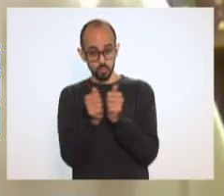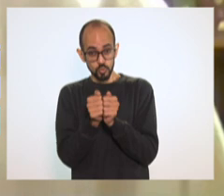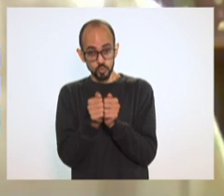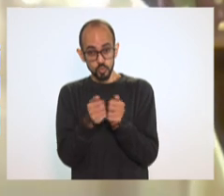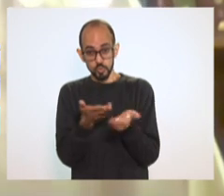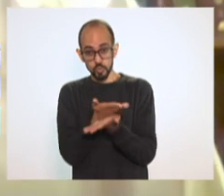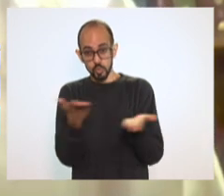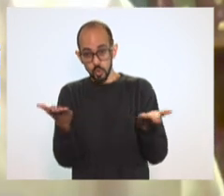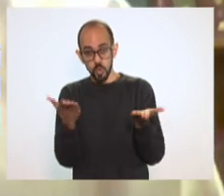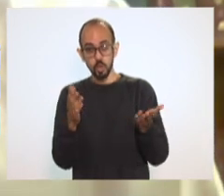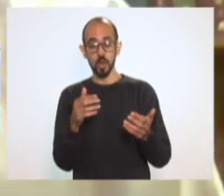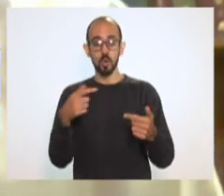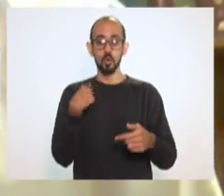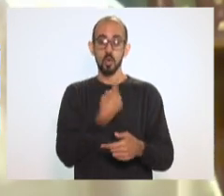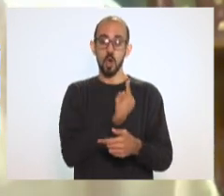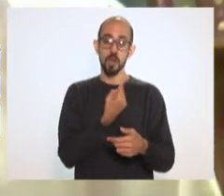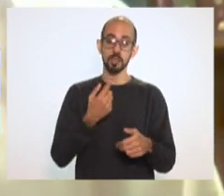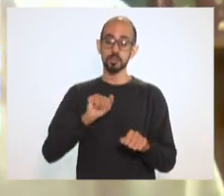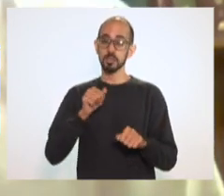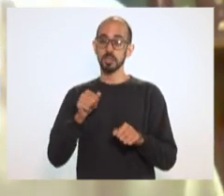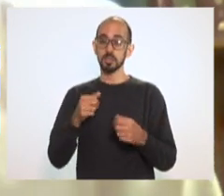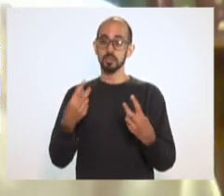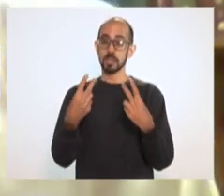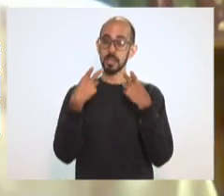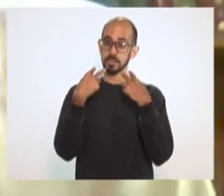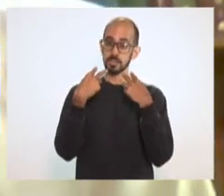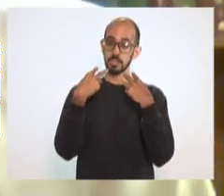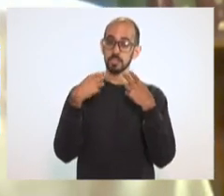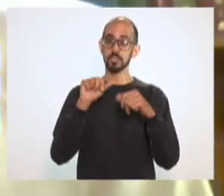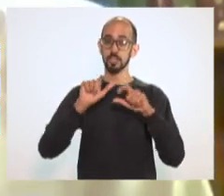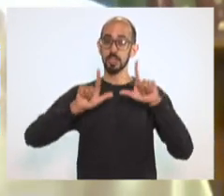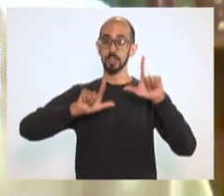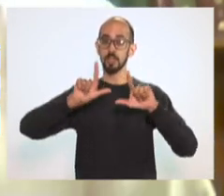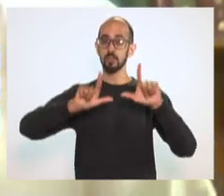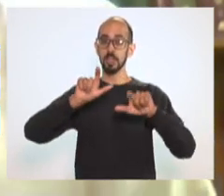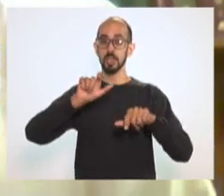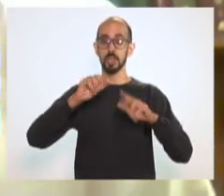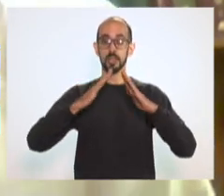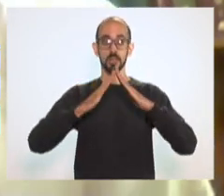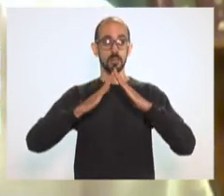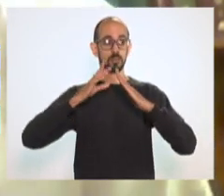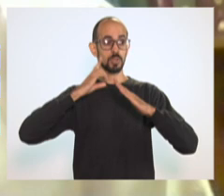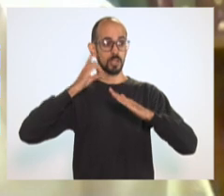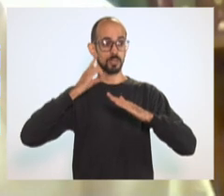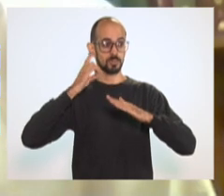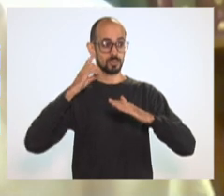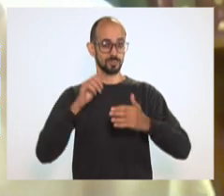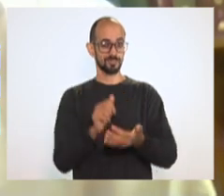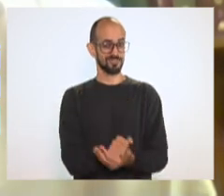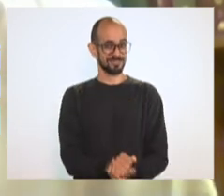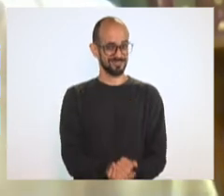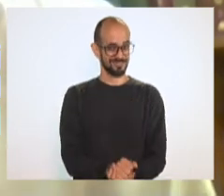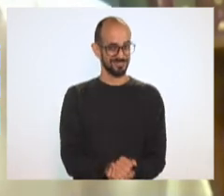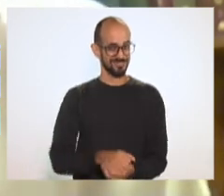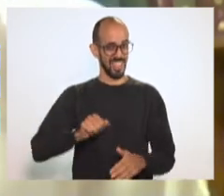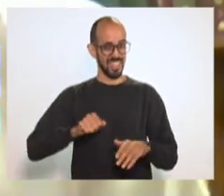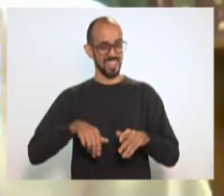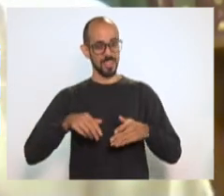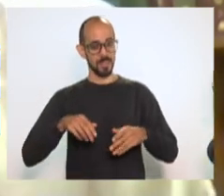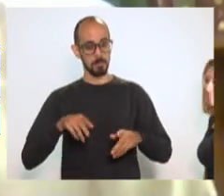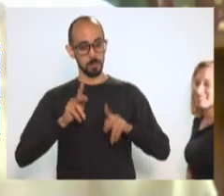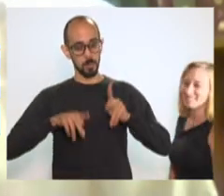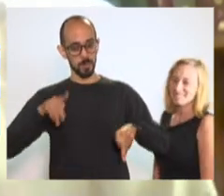aqueles que nos assistem que nos acompanham através da TV Alerte nesse momento todo o povo do estado do Rio de Janeiro